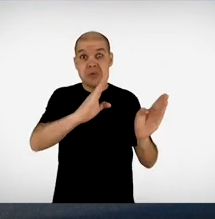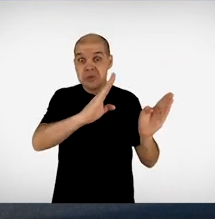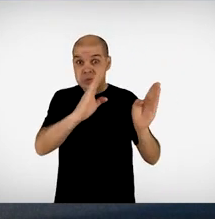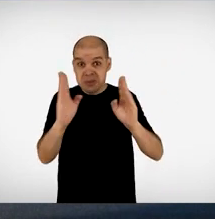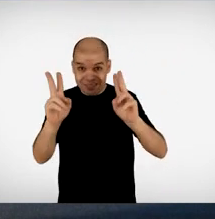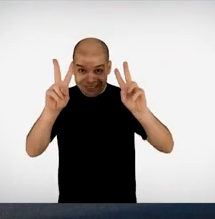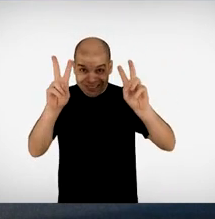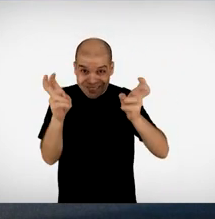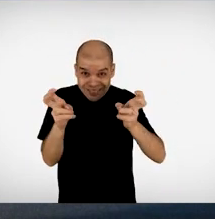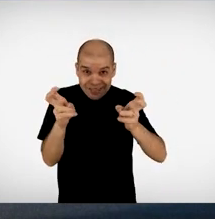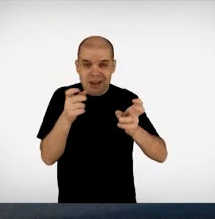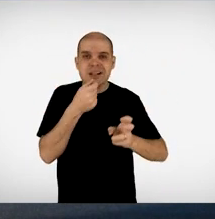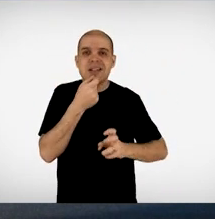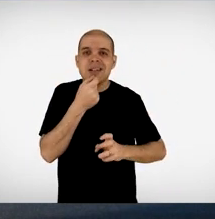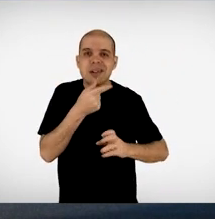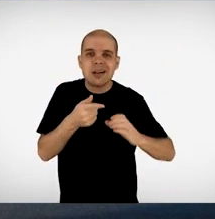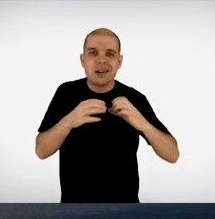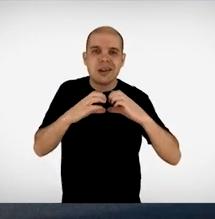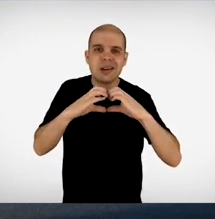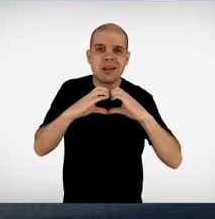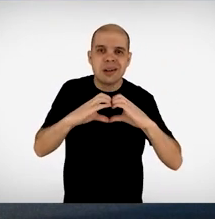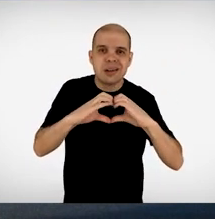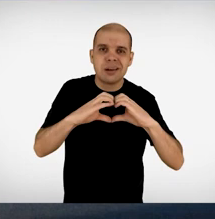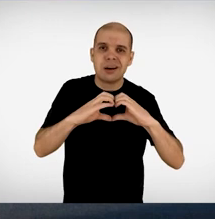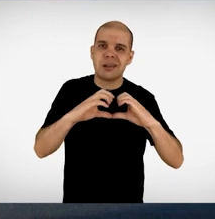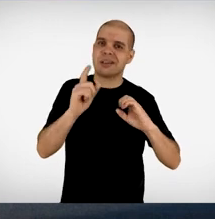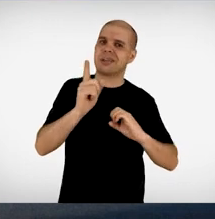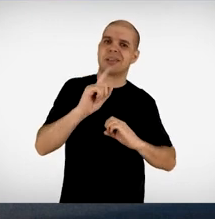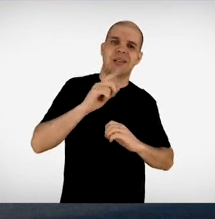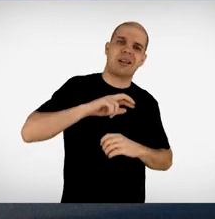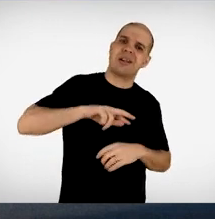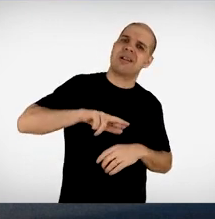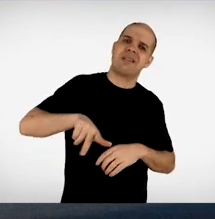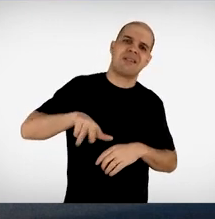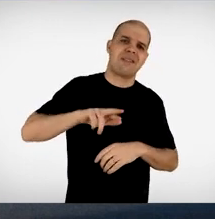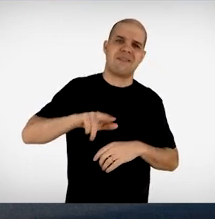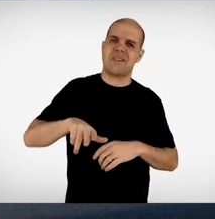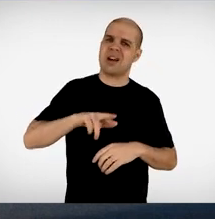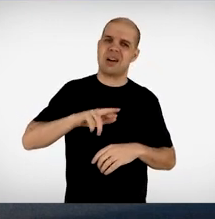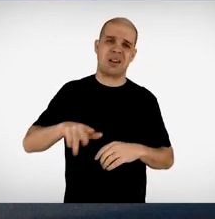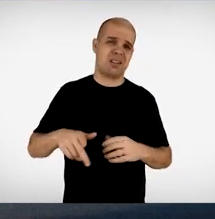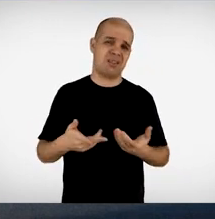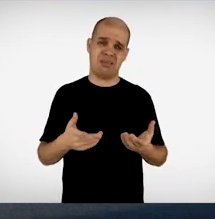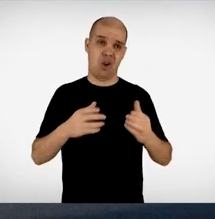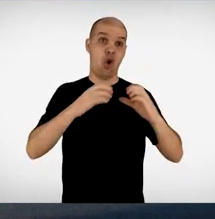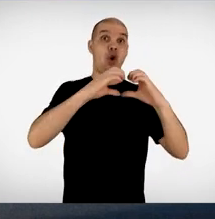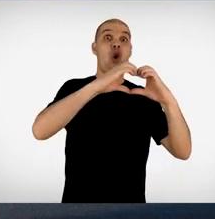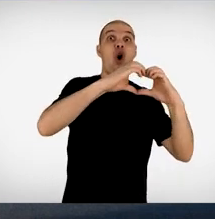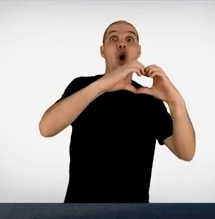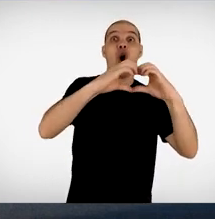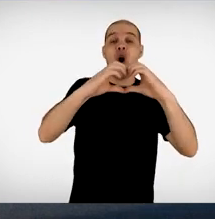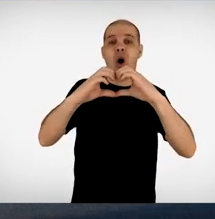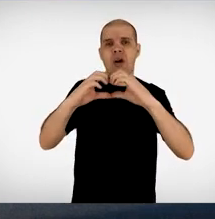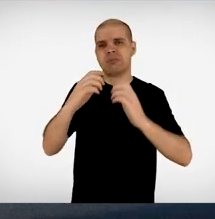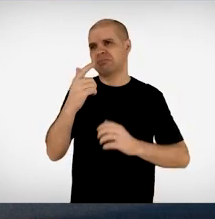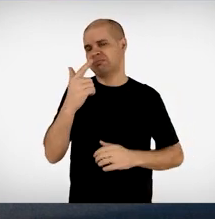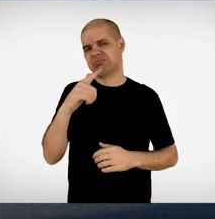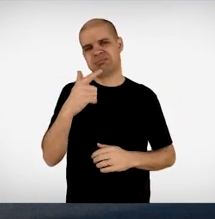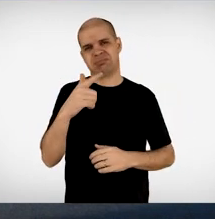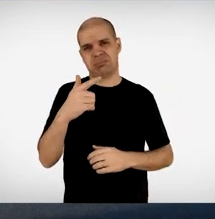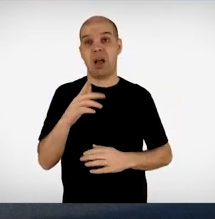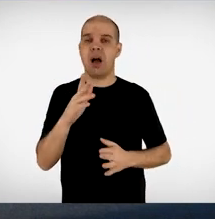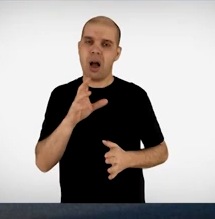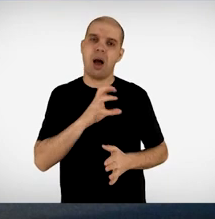Porque ele traz uma coisa que é impossível, né? Você vai perder e não vai ter nunca mais. Não tem muito romantismo